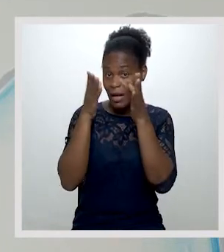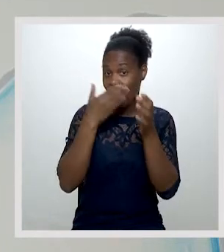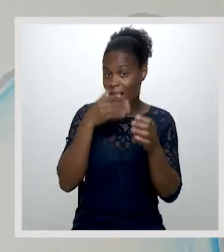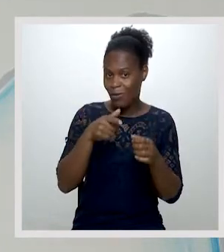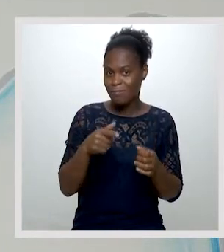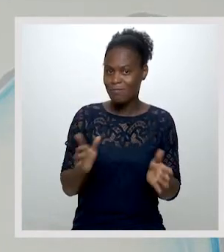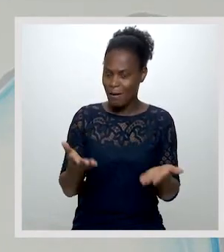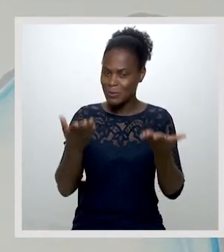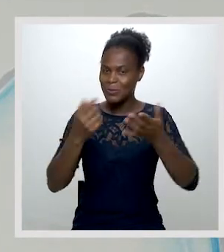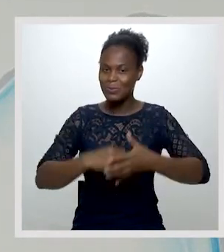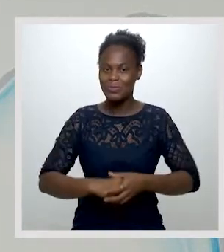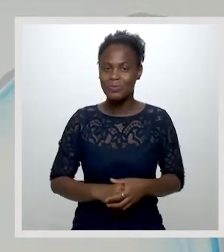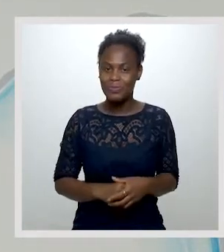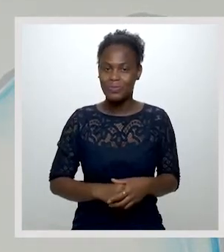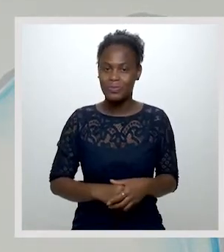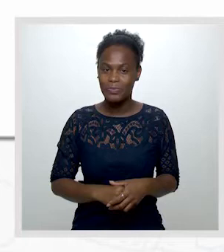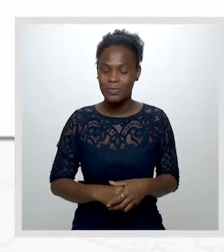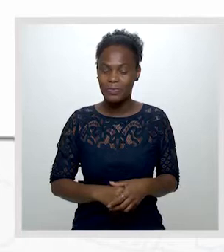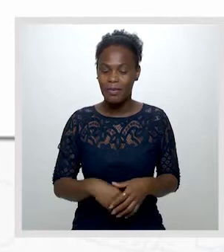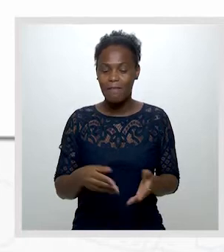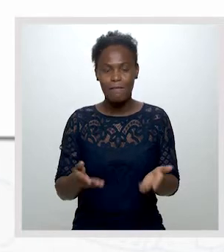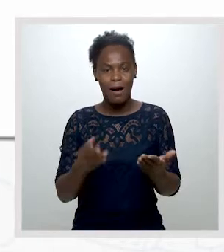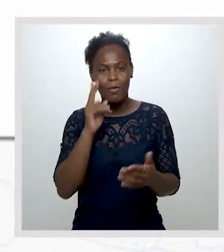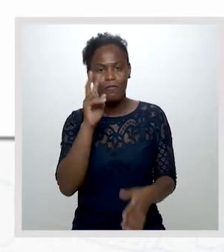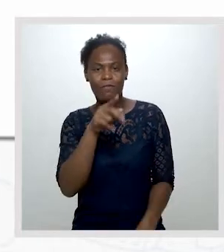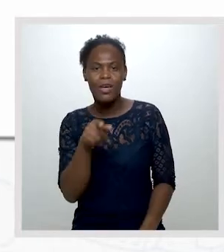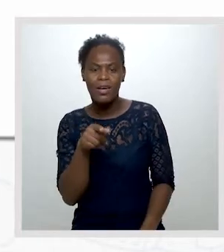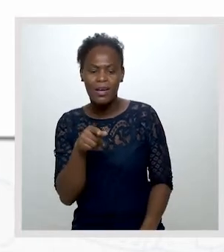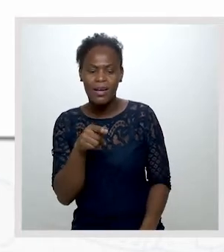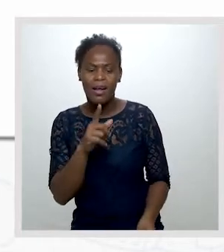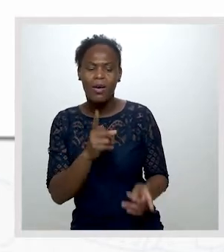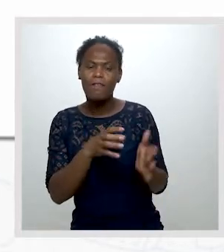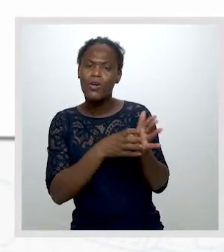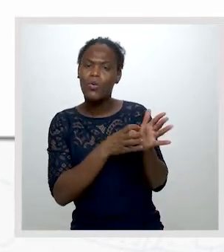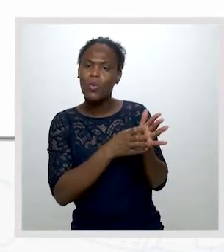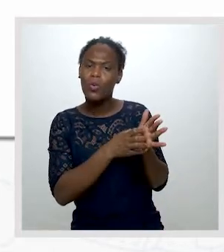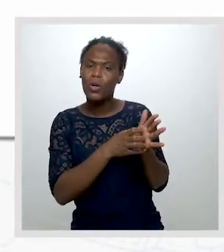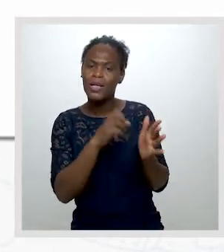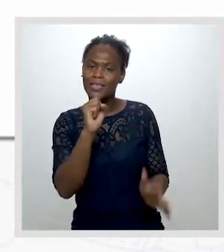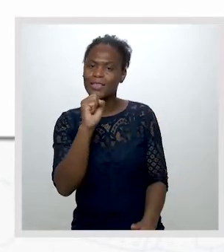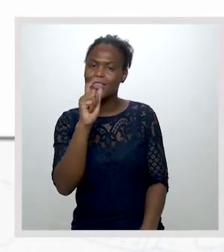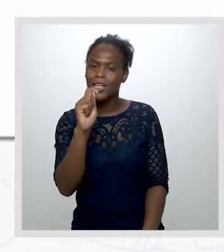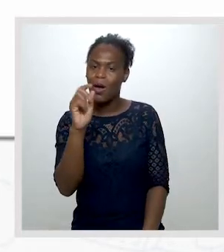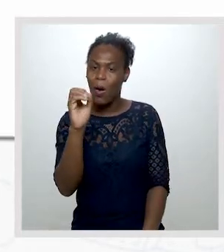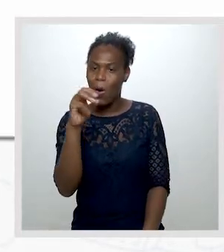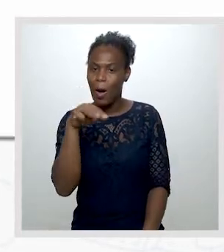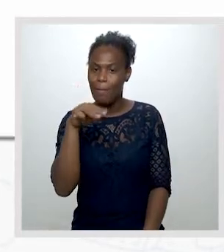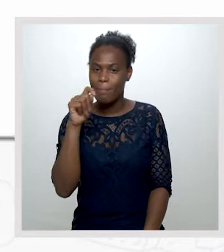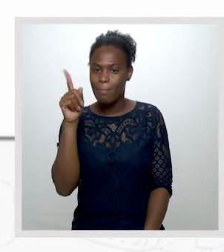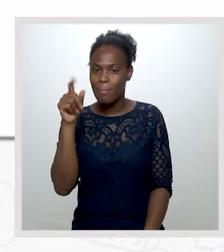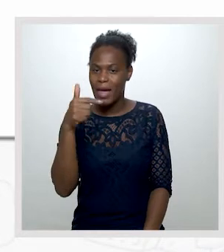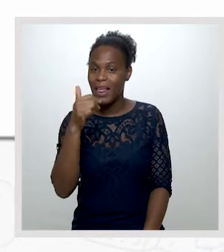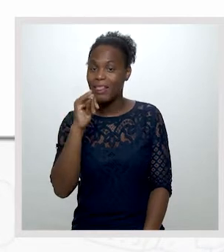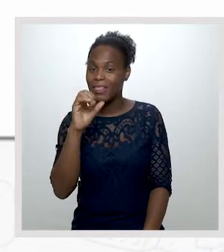lá. Vamos ver aqui as figuras geométricas que já conhecem, não